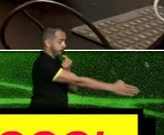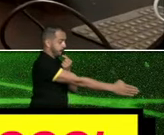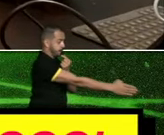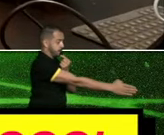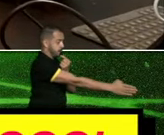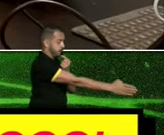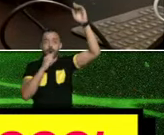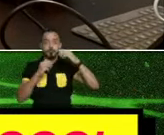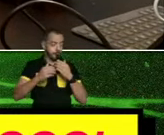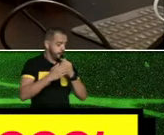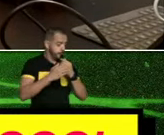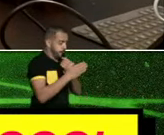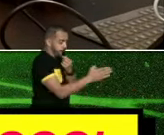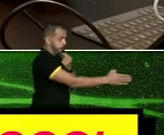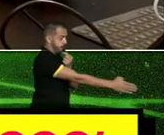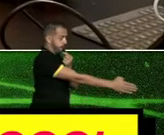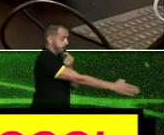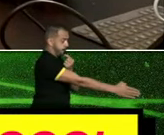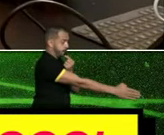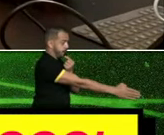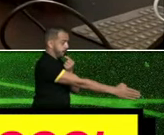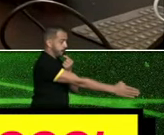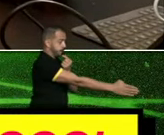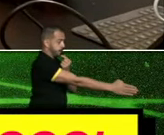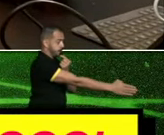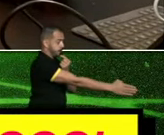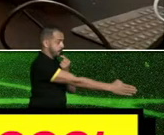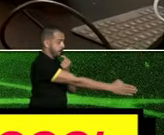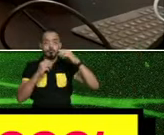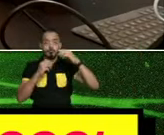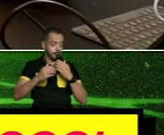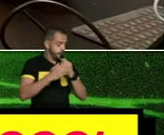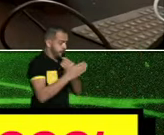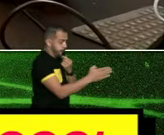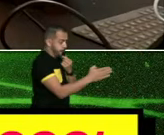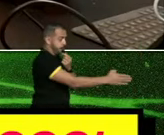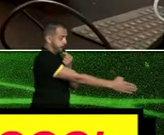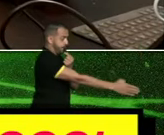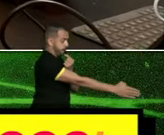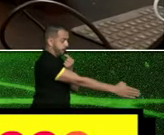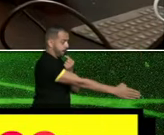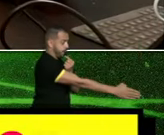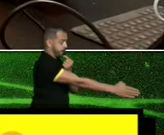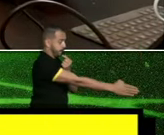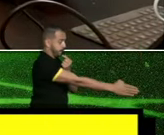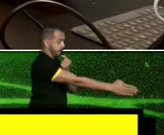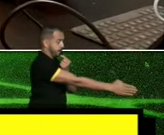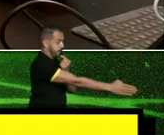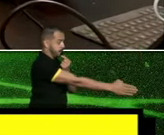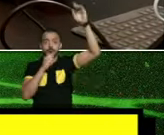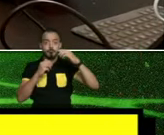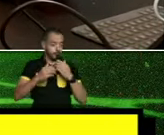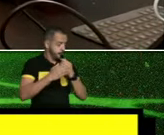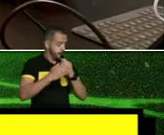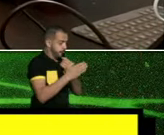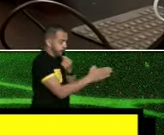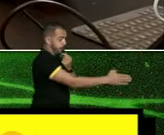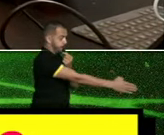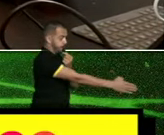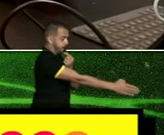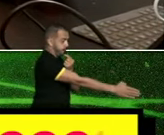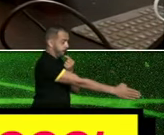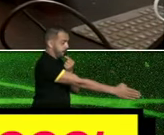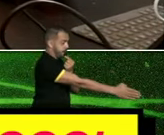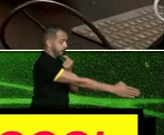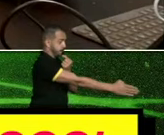pros timos O Incrível rul esmag a rede do goleiro O Incrível hul